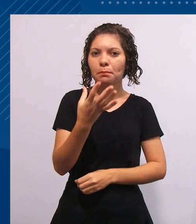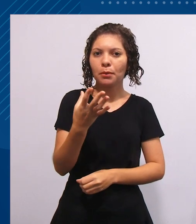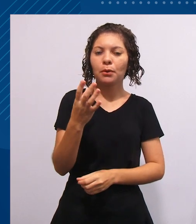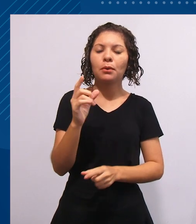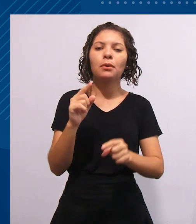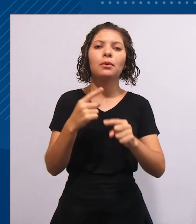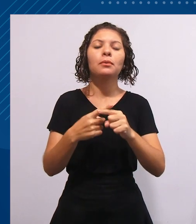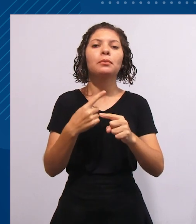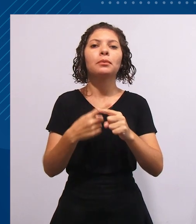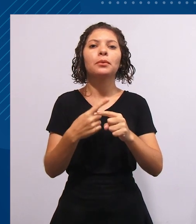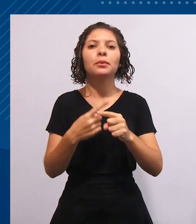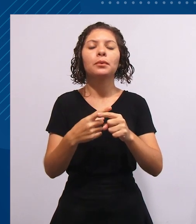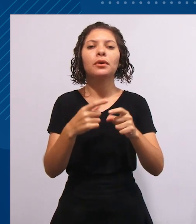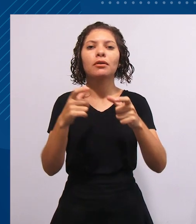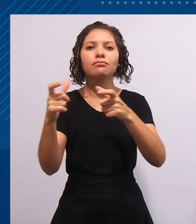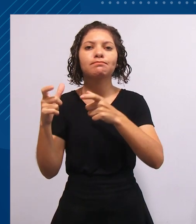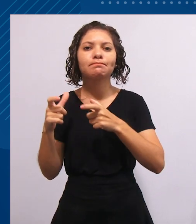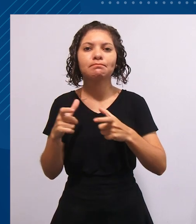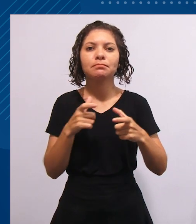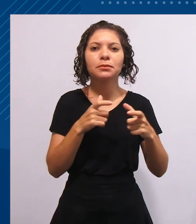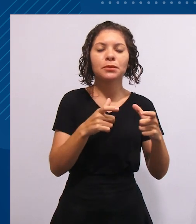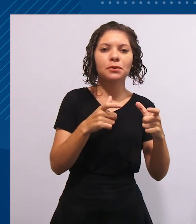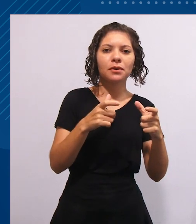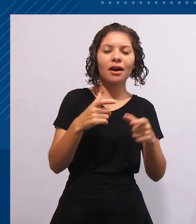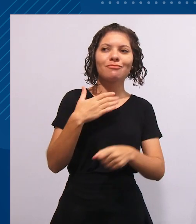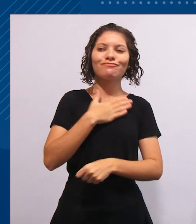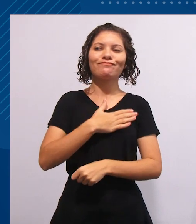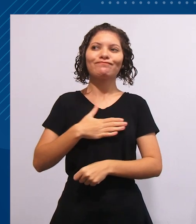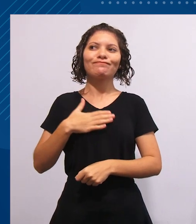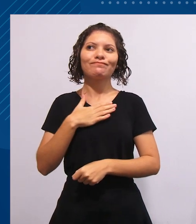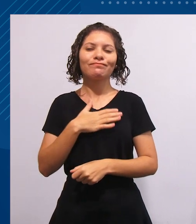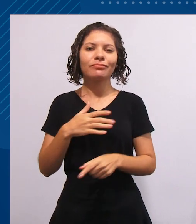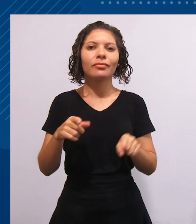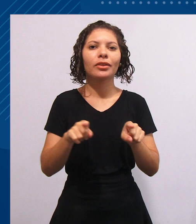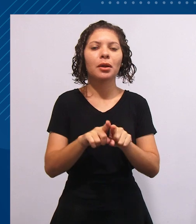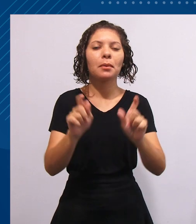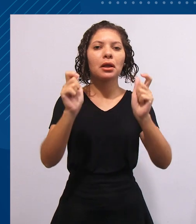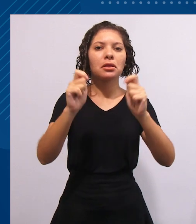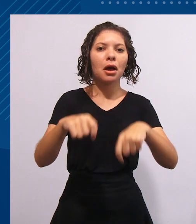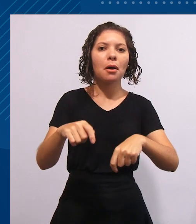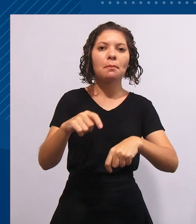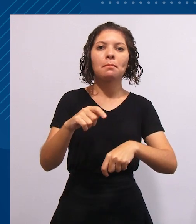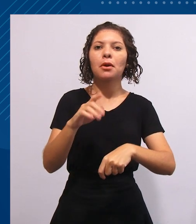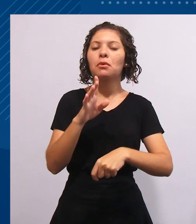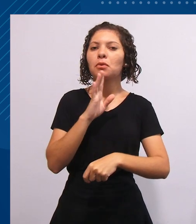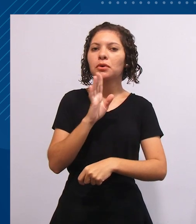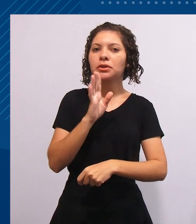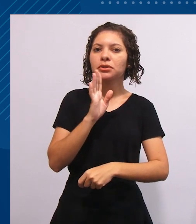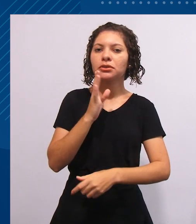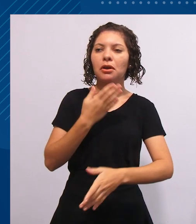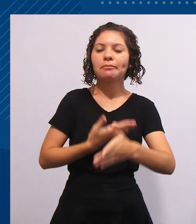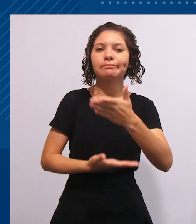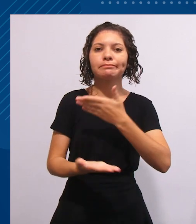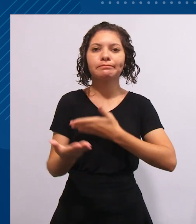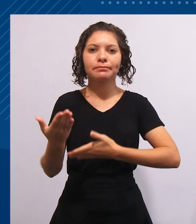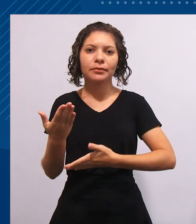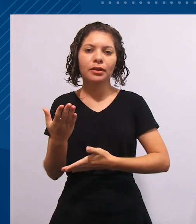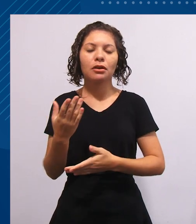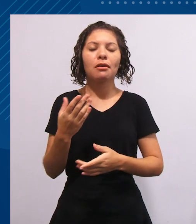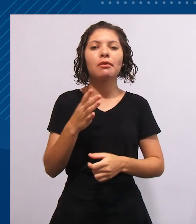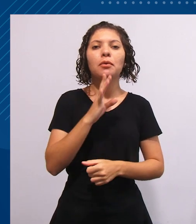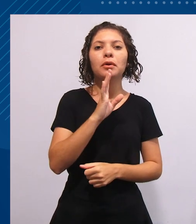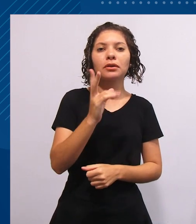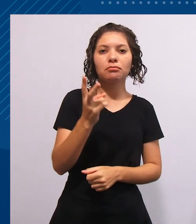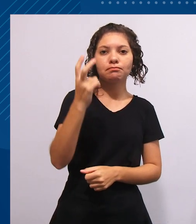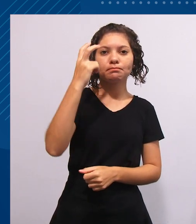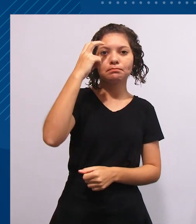lugar de encontro de nós nos conhecermos melhor eh con sermos melhor outras culturas não é então assim eu eu